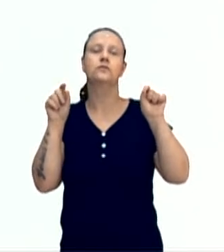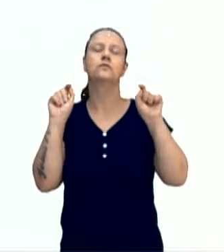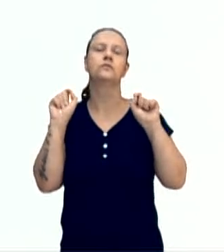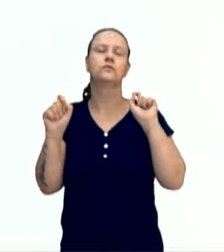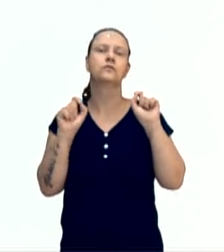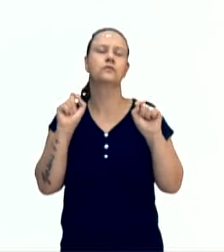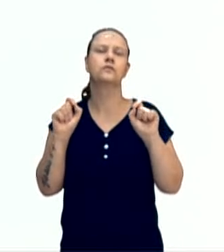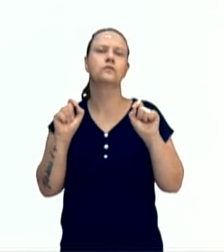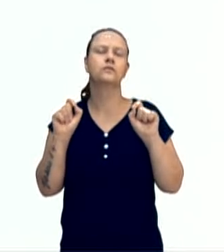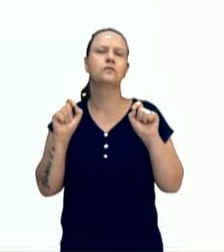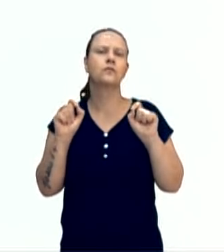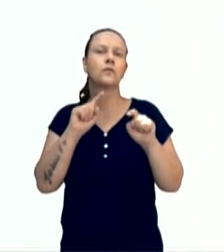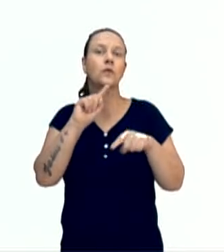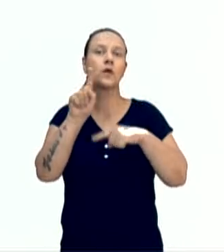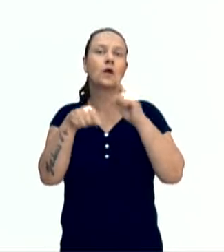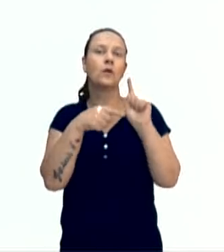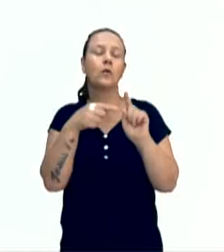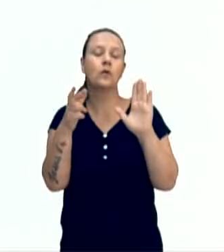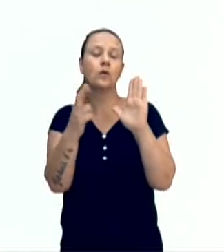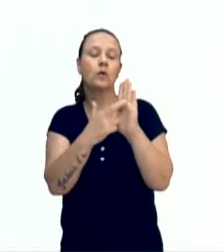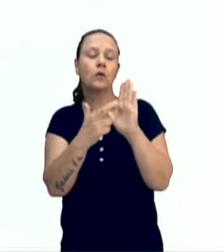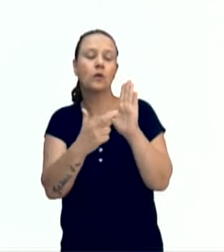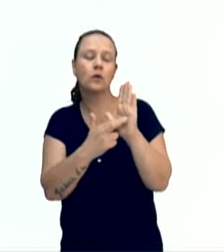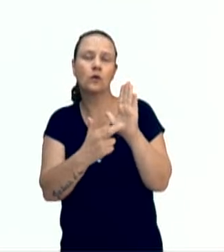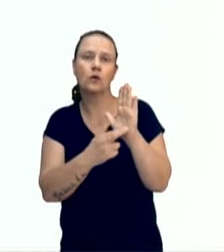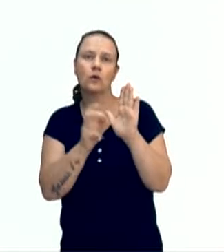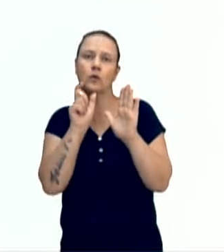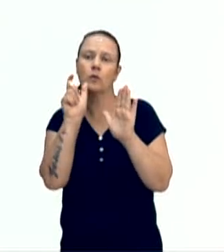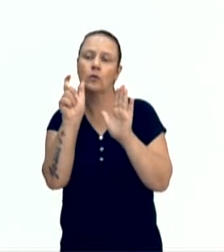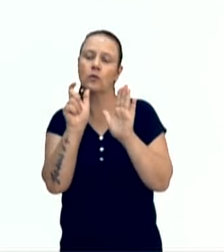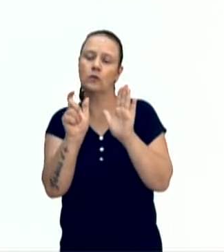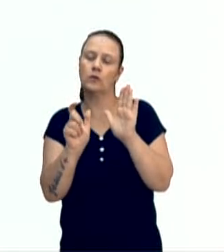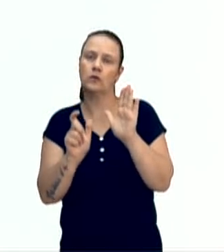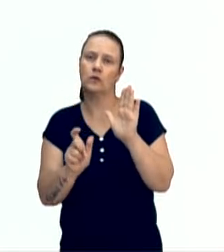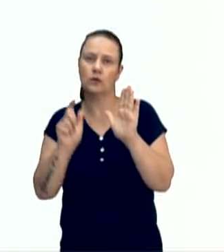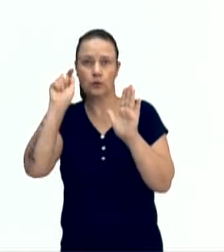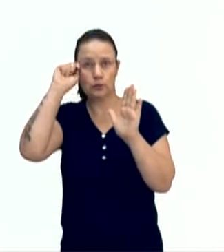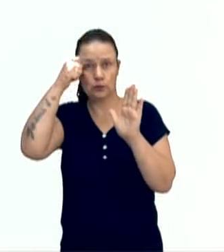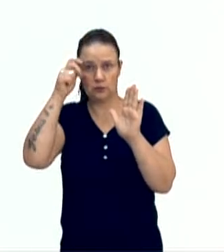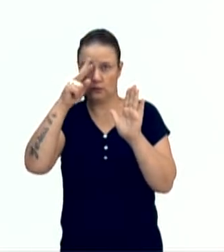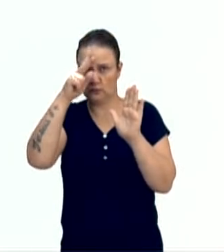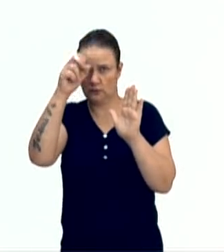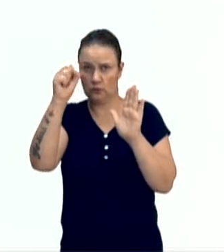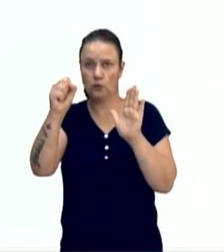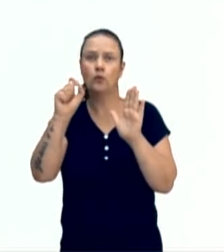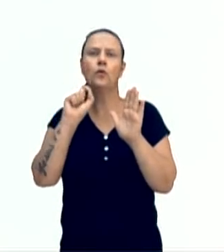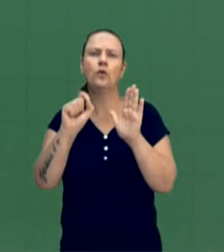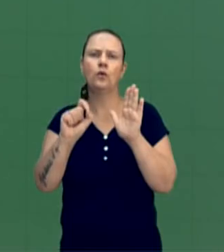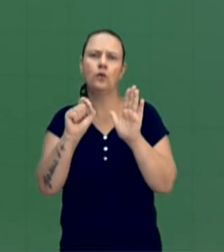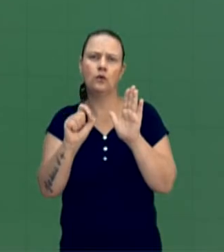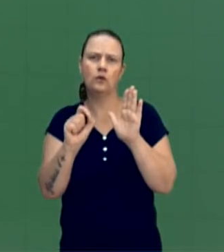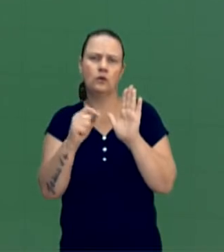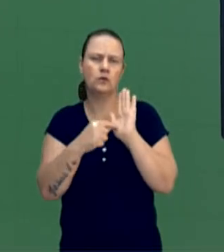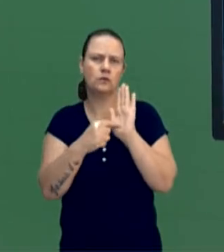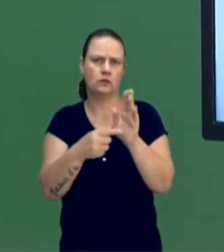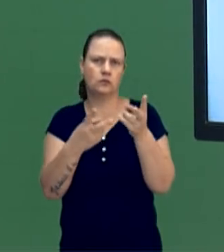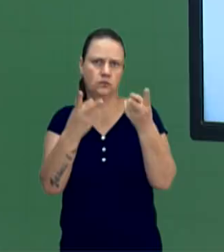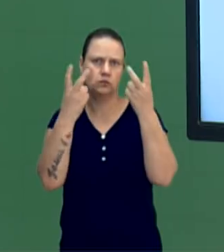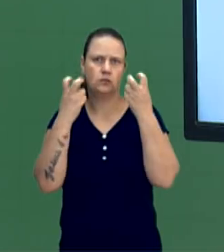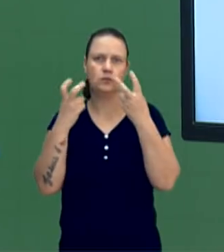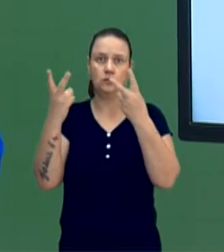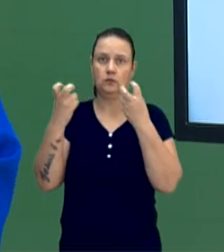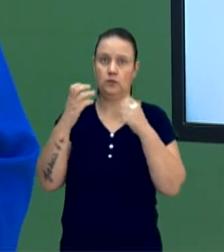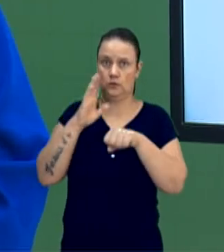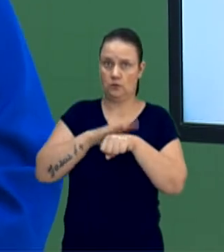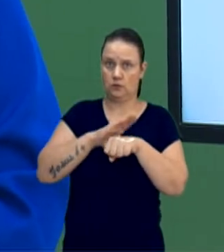outro dengoso. E você vai dizer para mim, as palavras que estão em negrito, elas são o quê? Observe ali. Vou dar